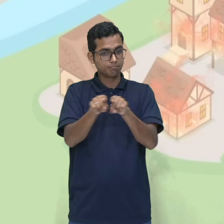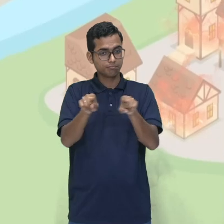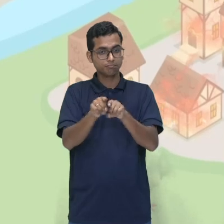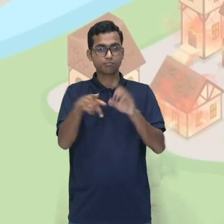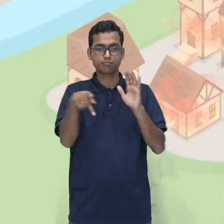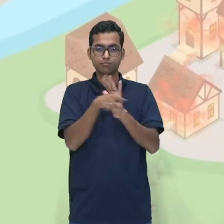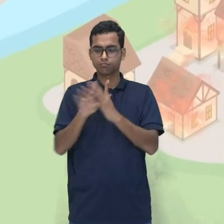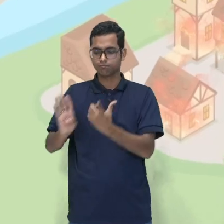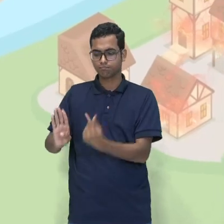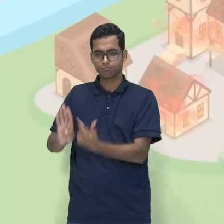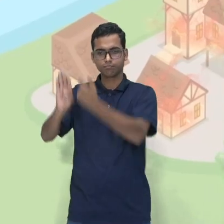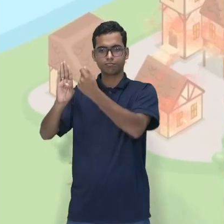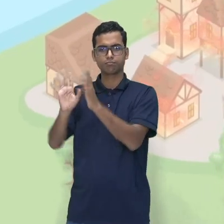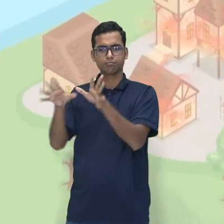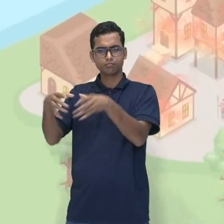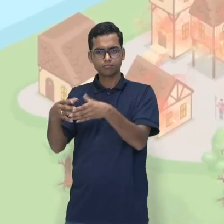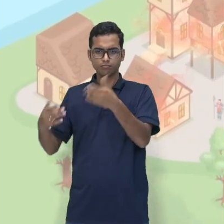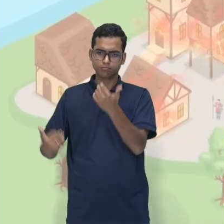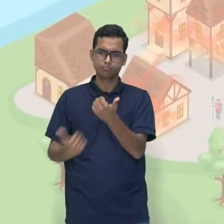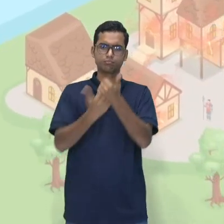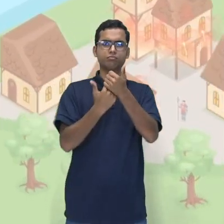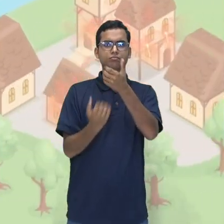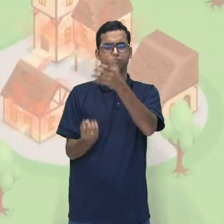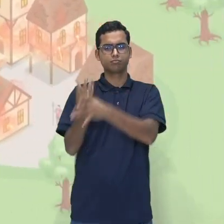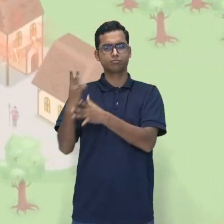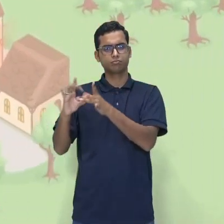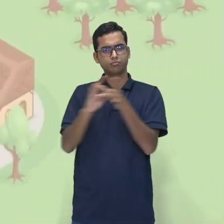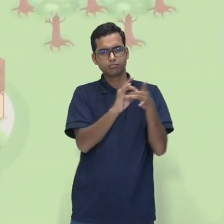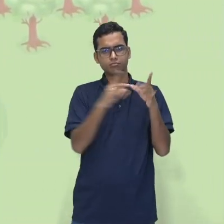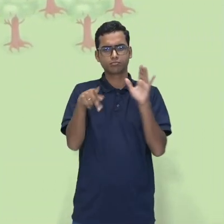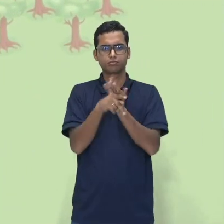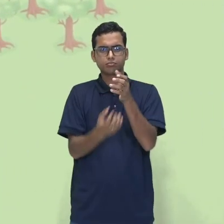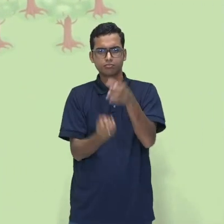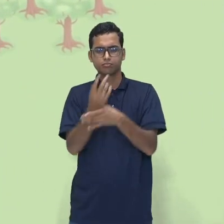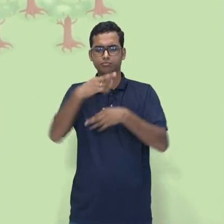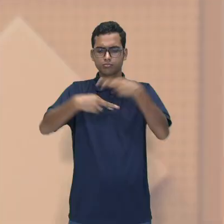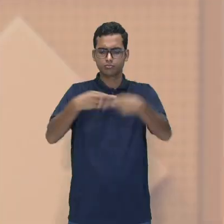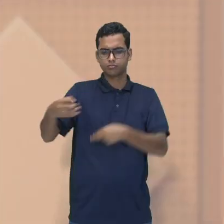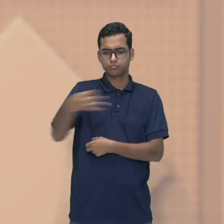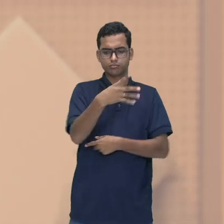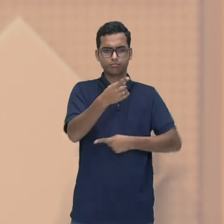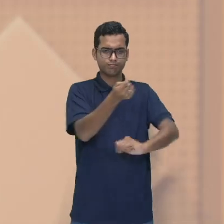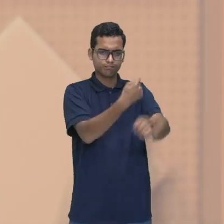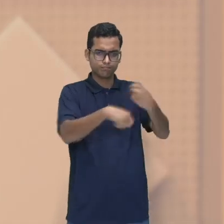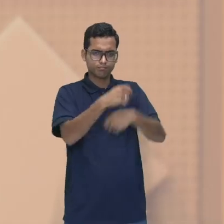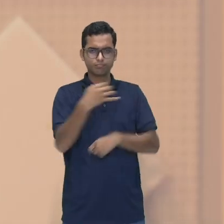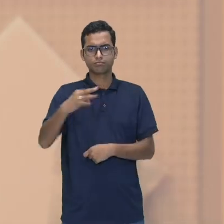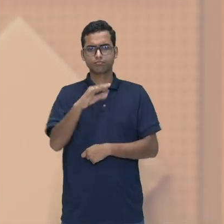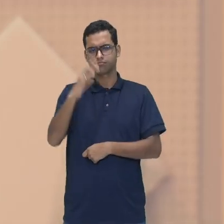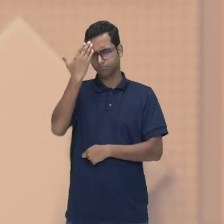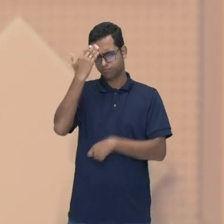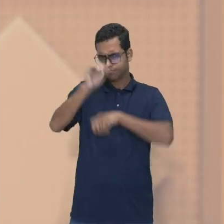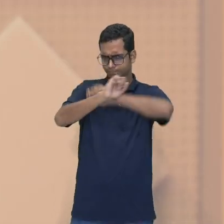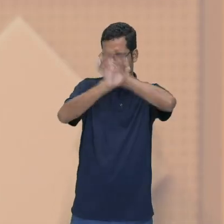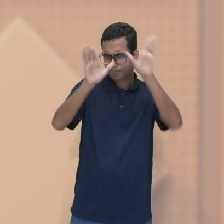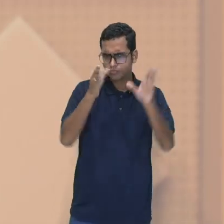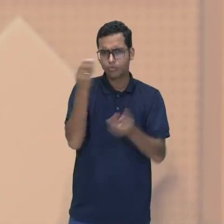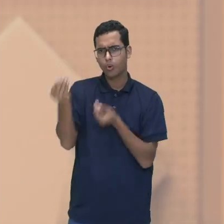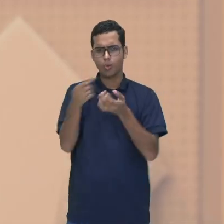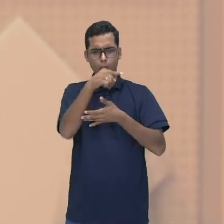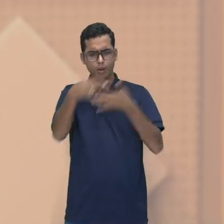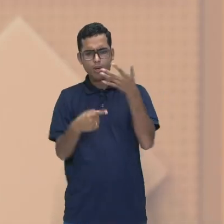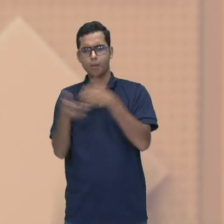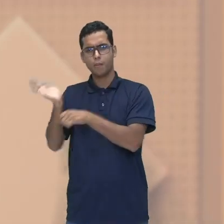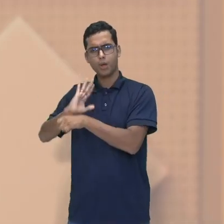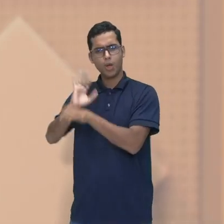da burguesia, que vai surgir no contexto do renascimento comercial. Então, deu para entender benzinho essa